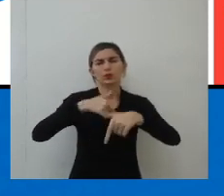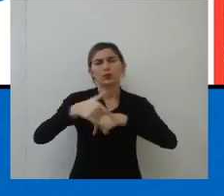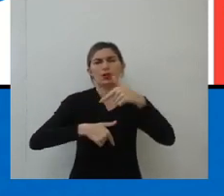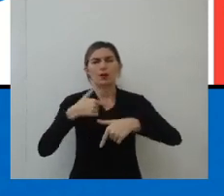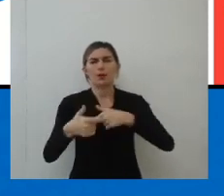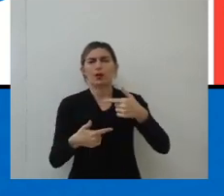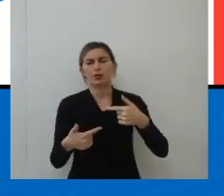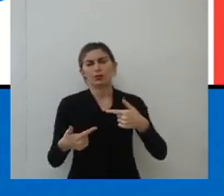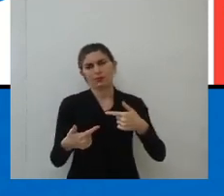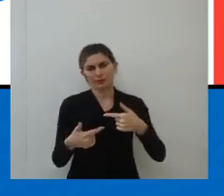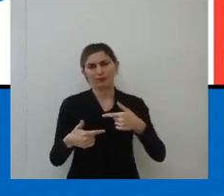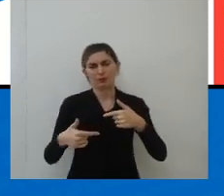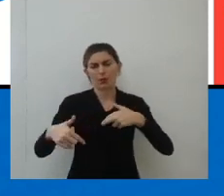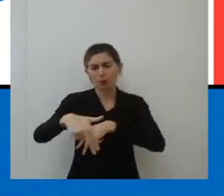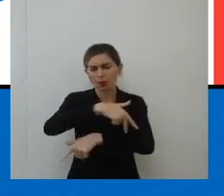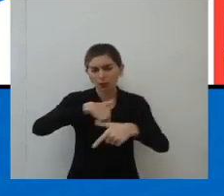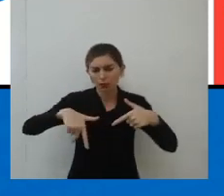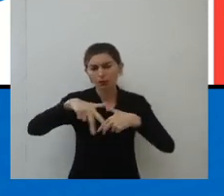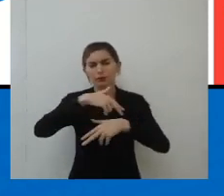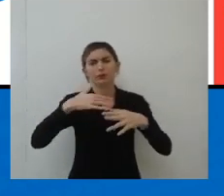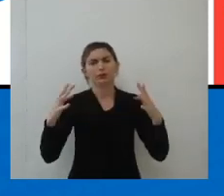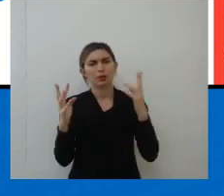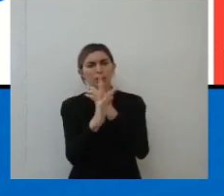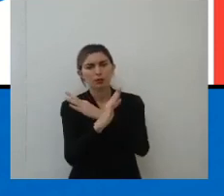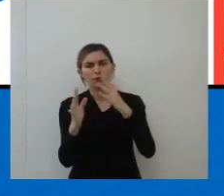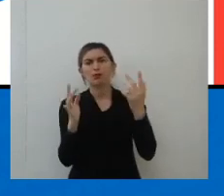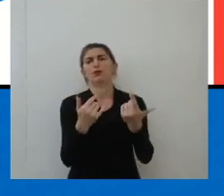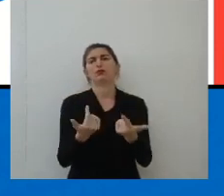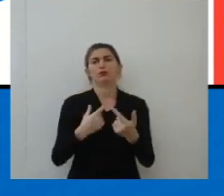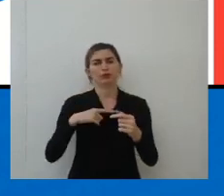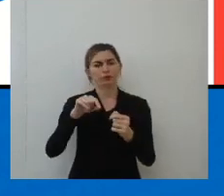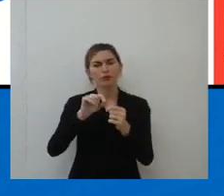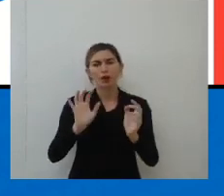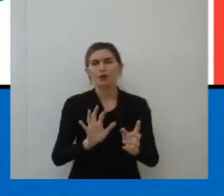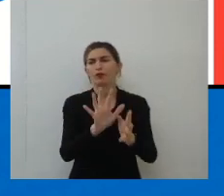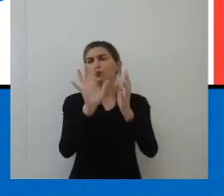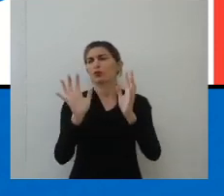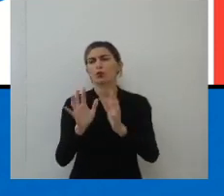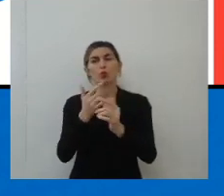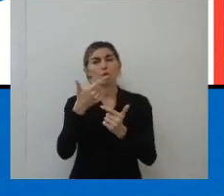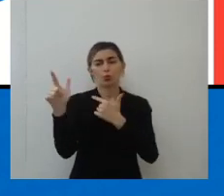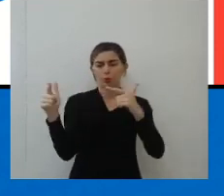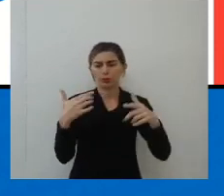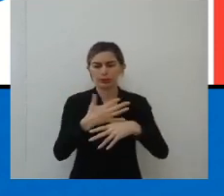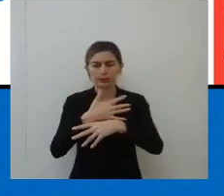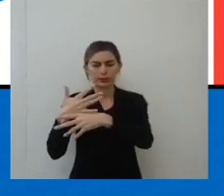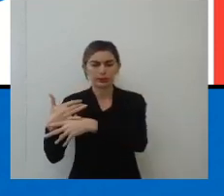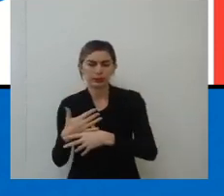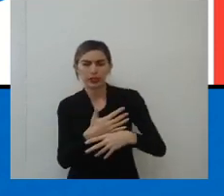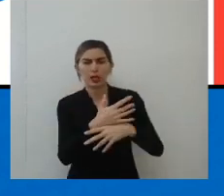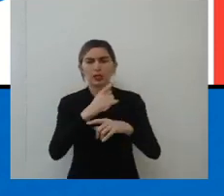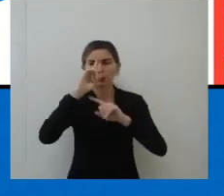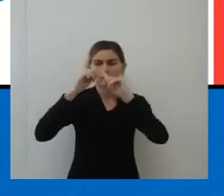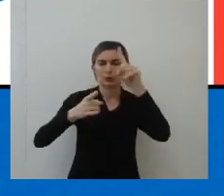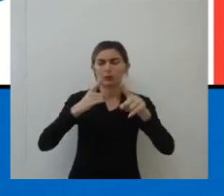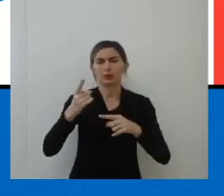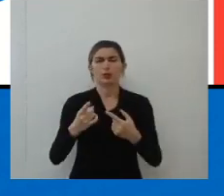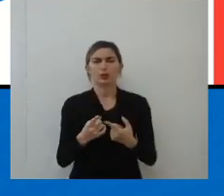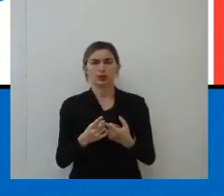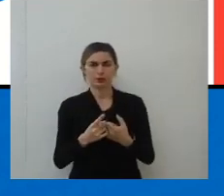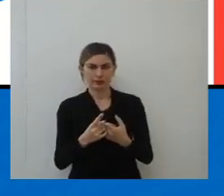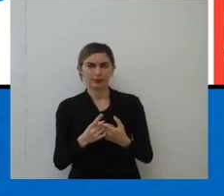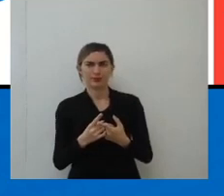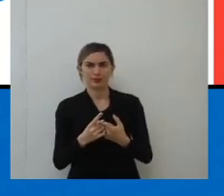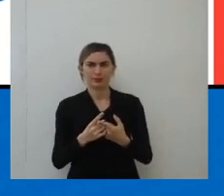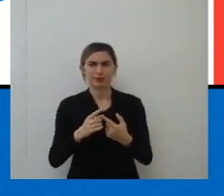aparelhos urbanos na cidade do Recife que faz com que ela tenha influência em outras cidades. Por exemplo, Olinda é considerada uma